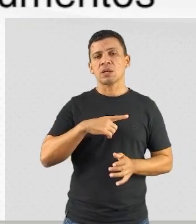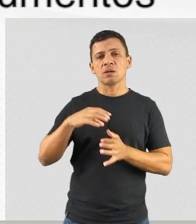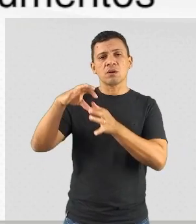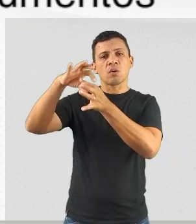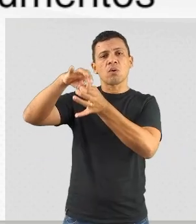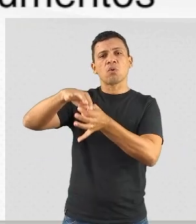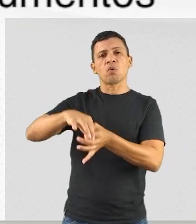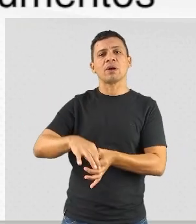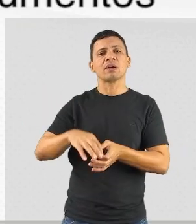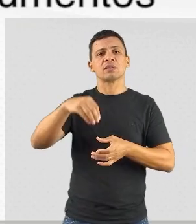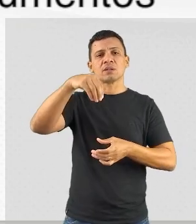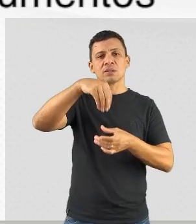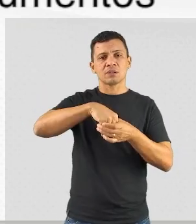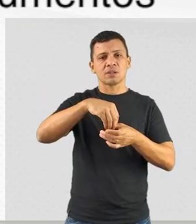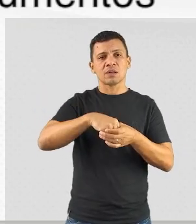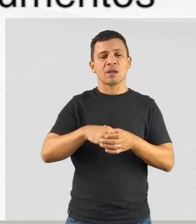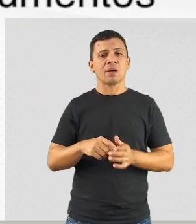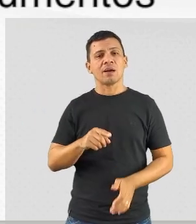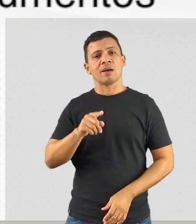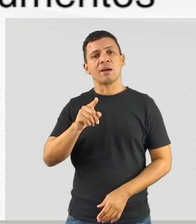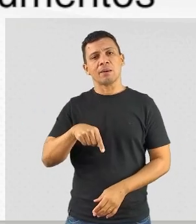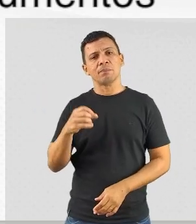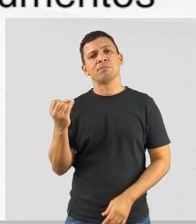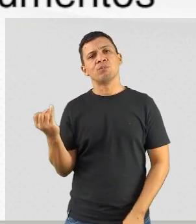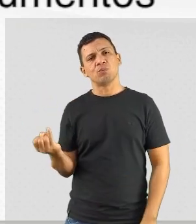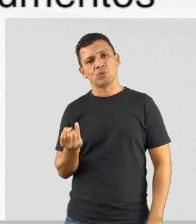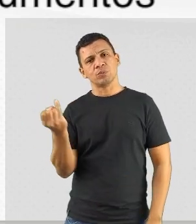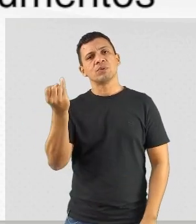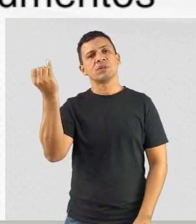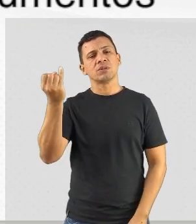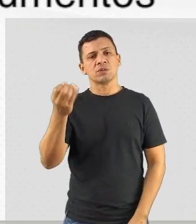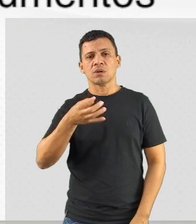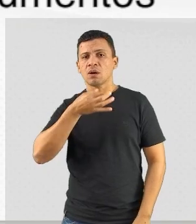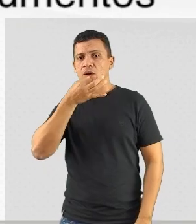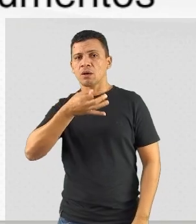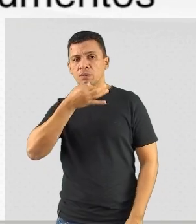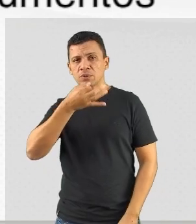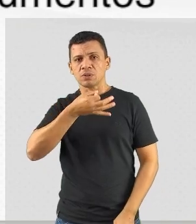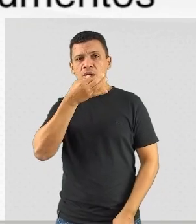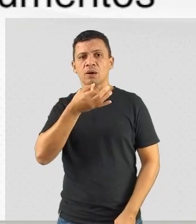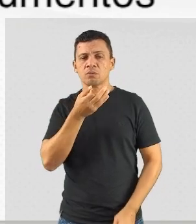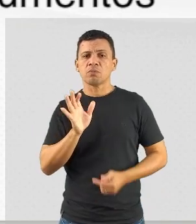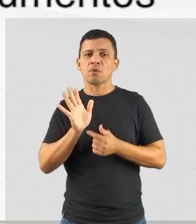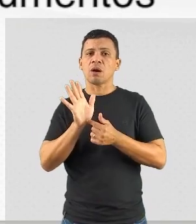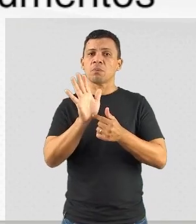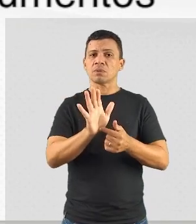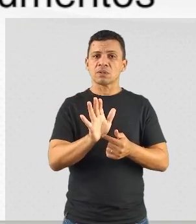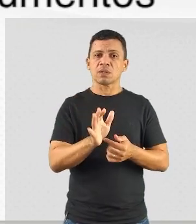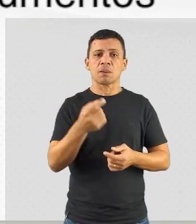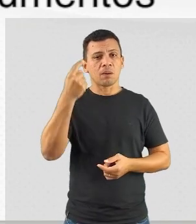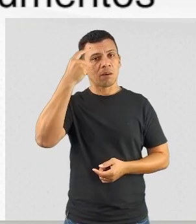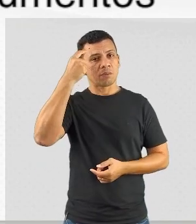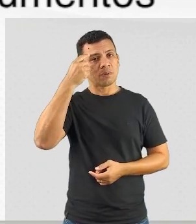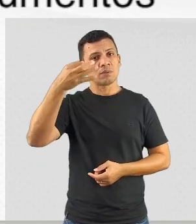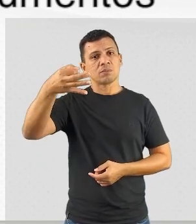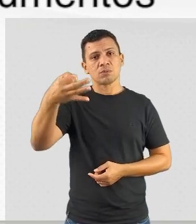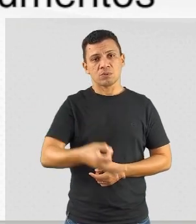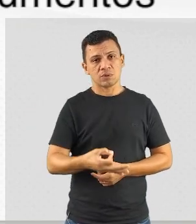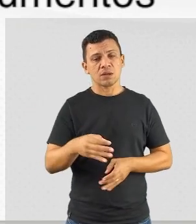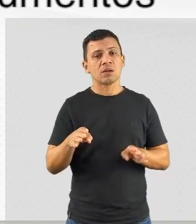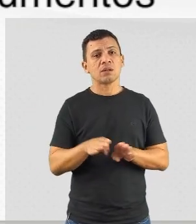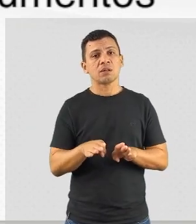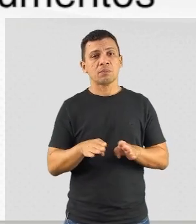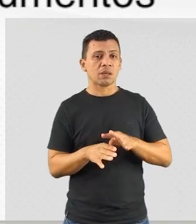interna ela é fundamental para que os argumentos sejam apresentados de forma lógica e que o desenvolvimento